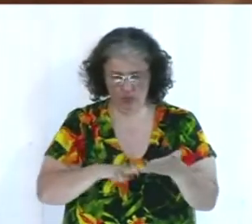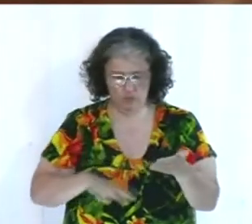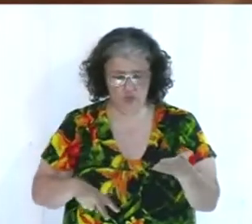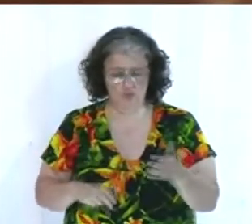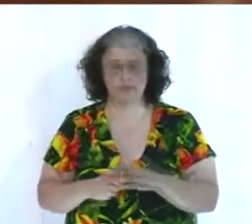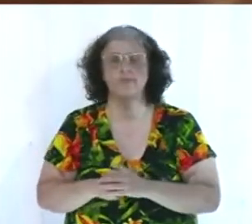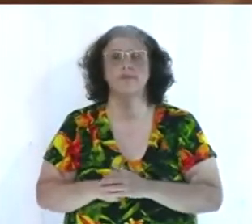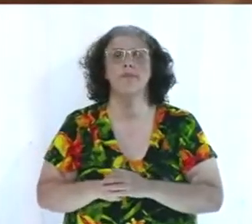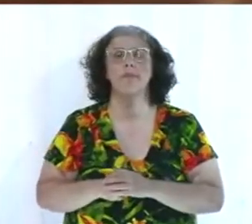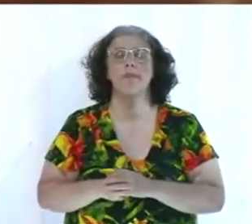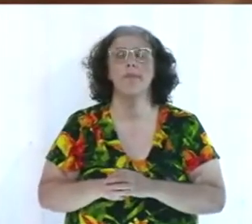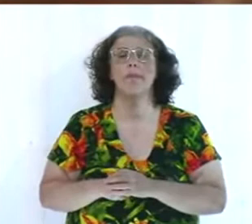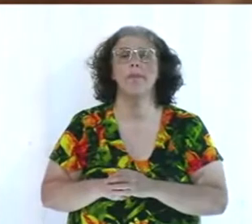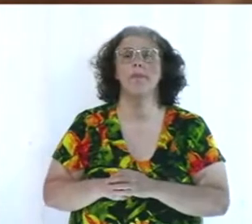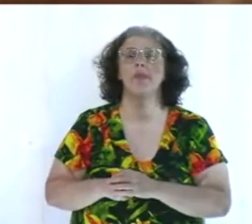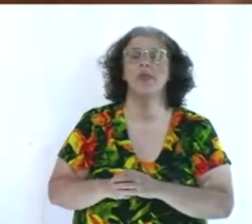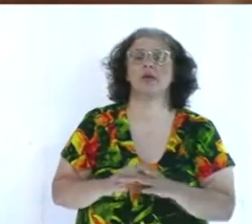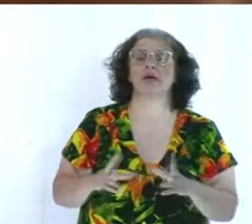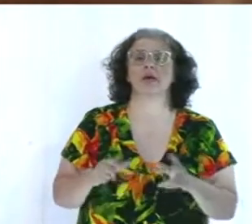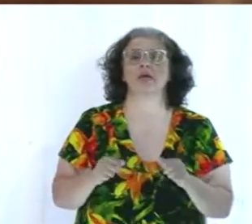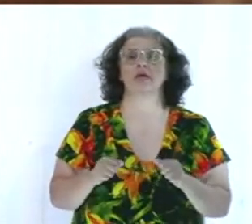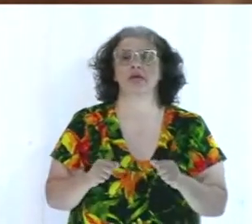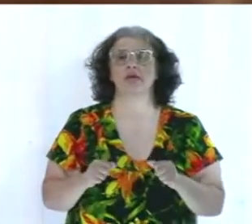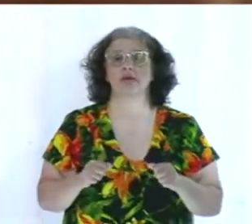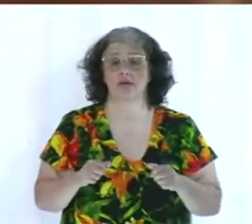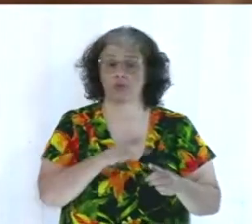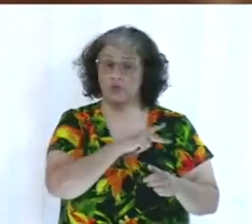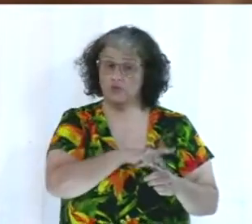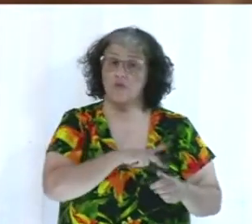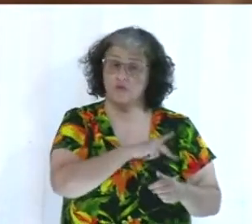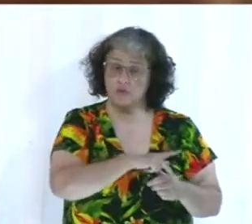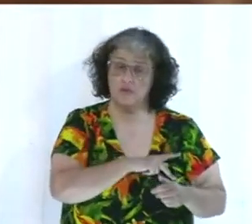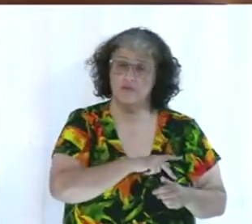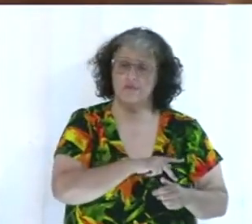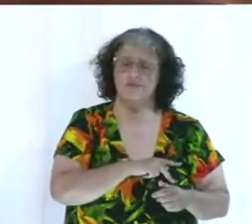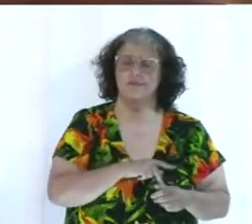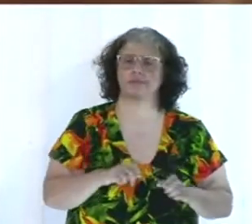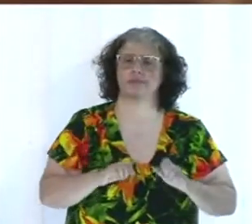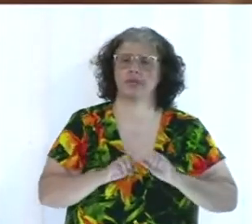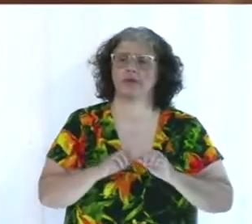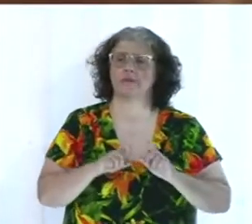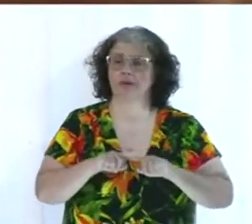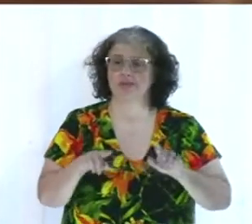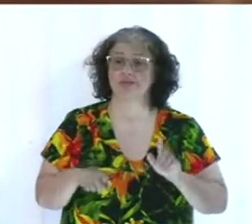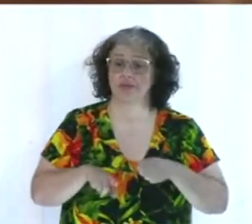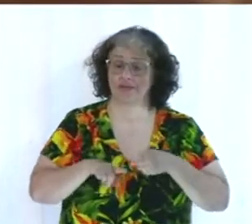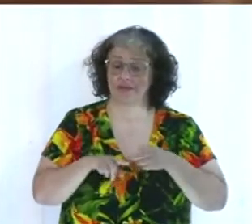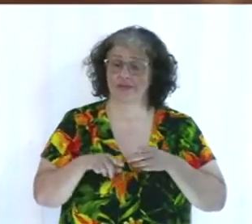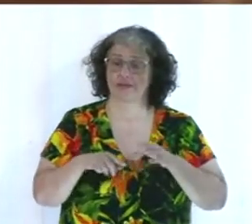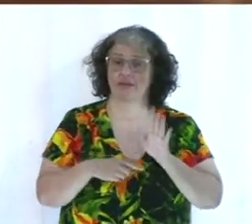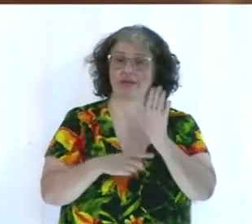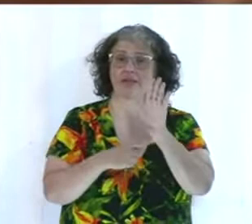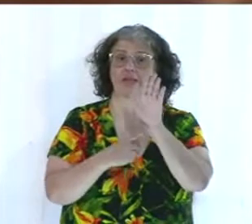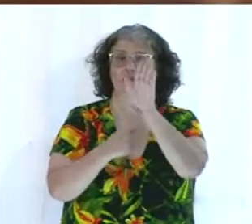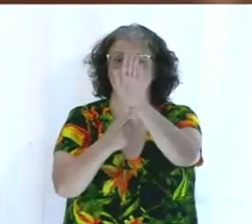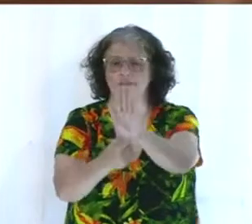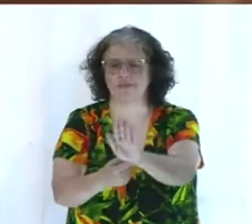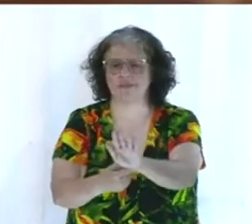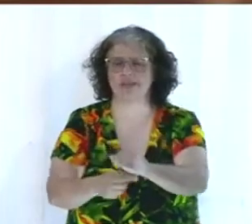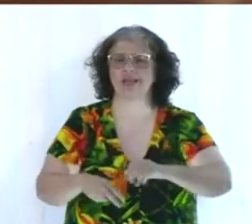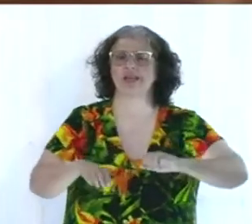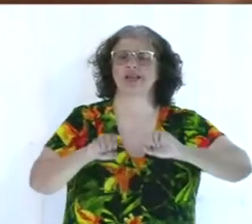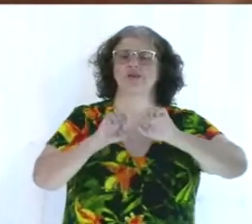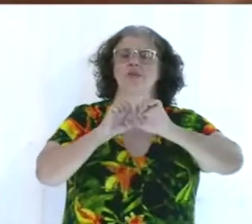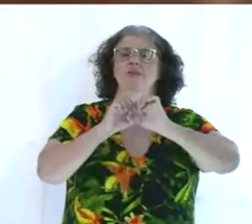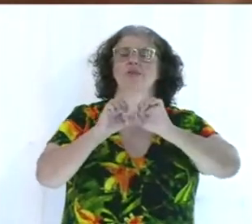disse há pouco, que também está sendo atacado, mas ele está defendendo o evangelho, a defesa do evangelho. Mas essa